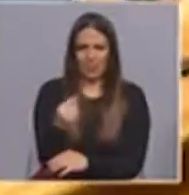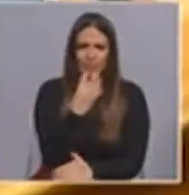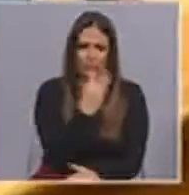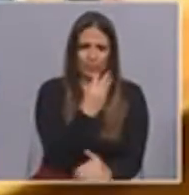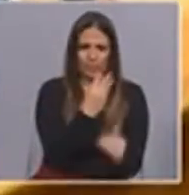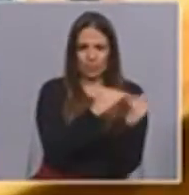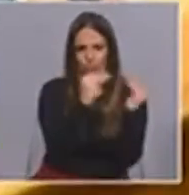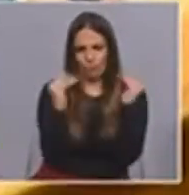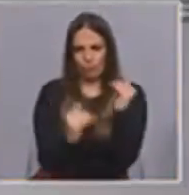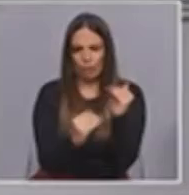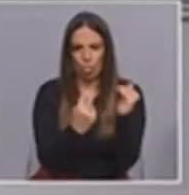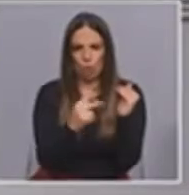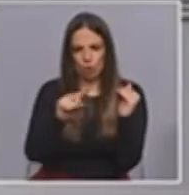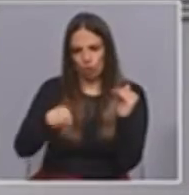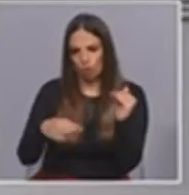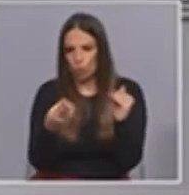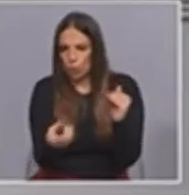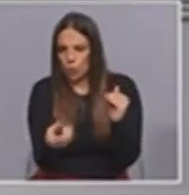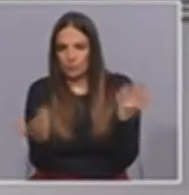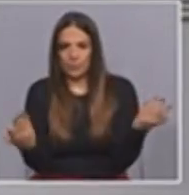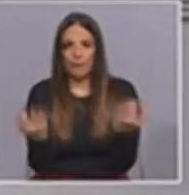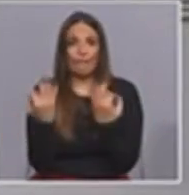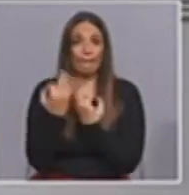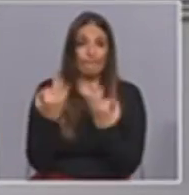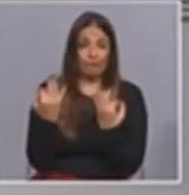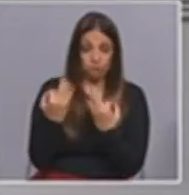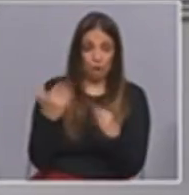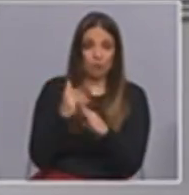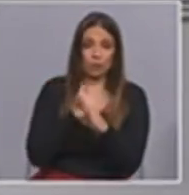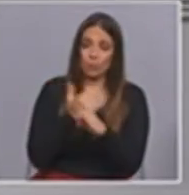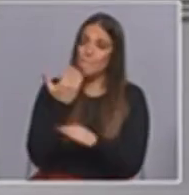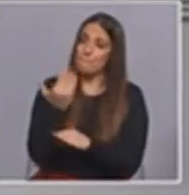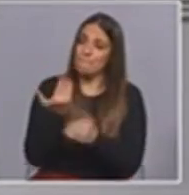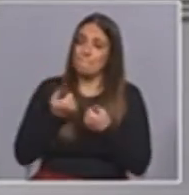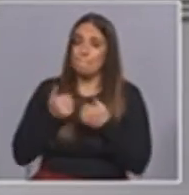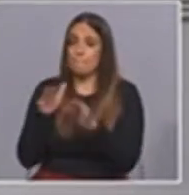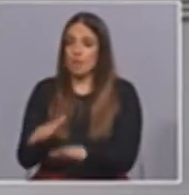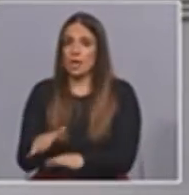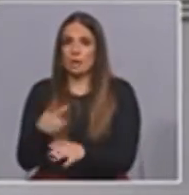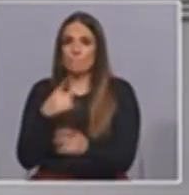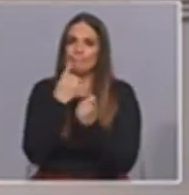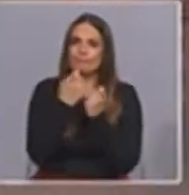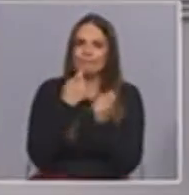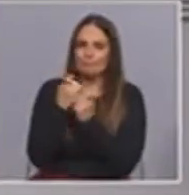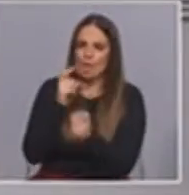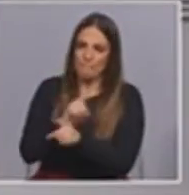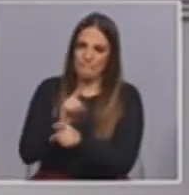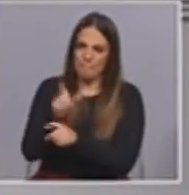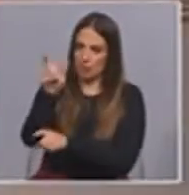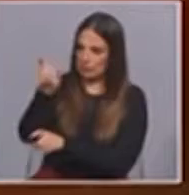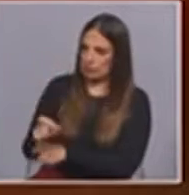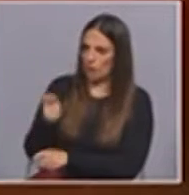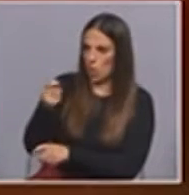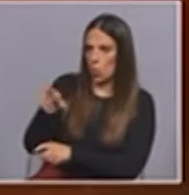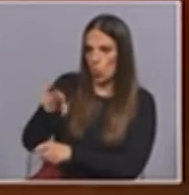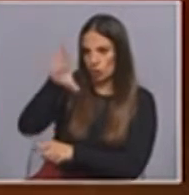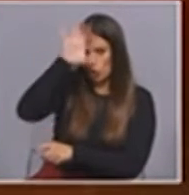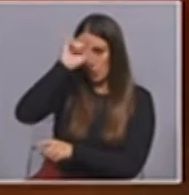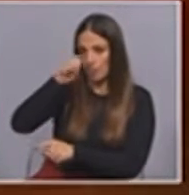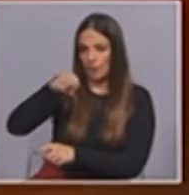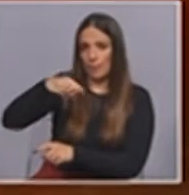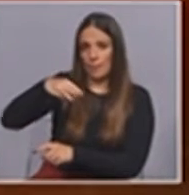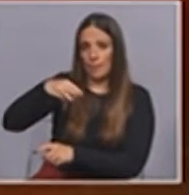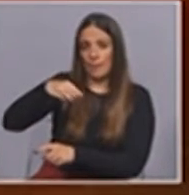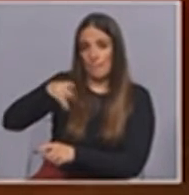3 para 2,9 pontos. E apesar de já ter pedido a demissão, os inquiridos continuam a ver o ex-ministro